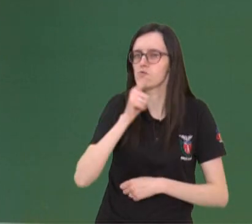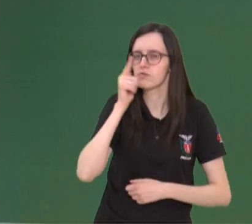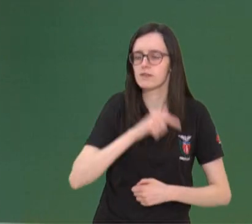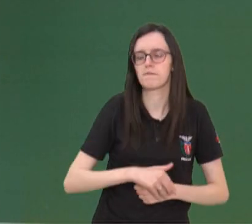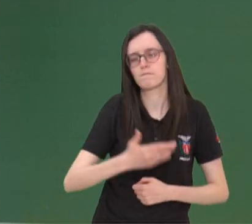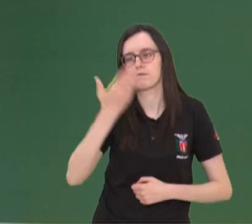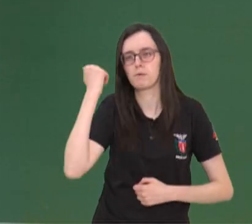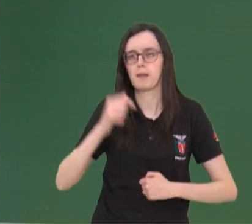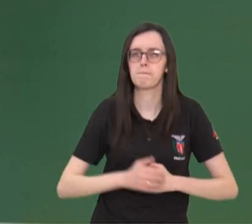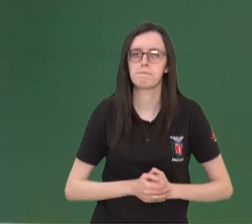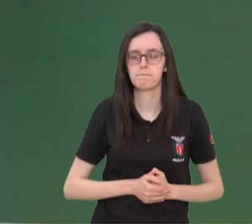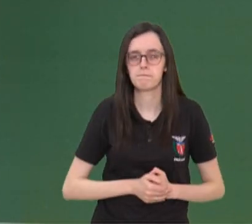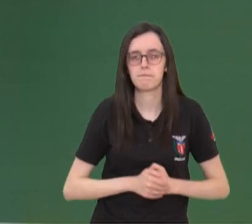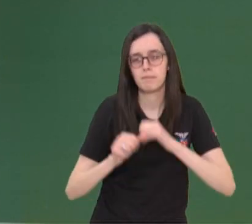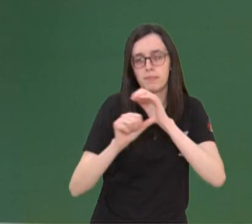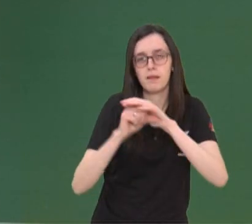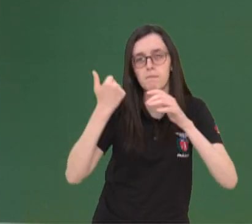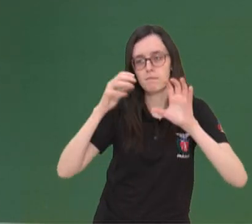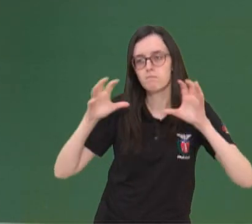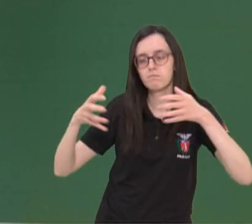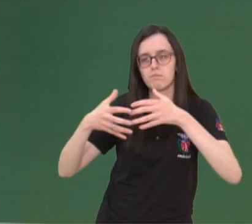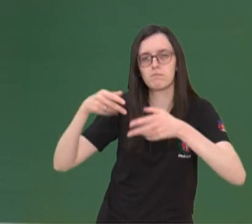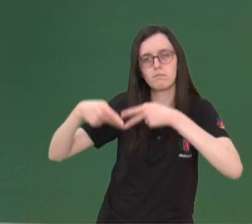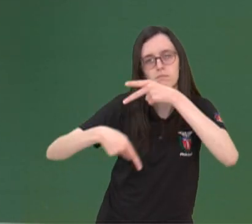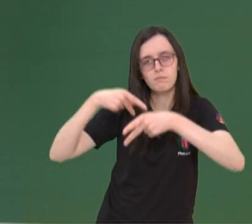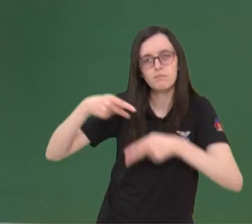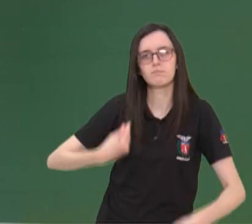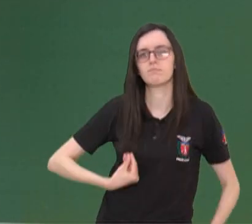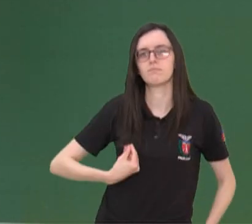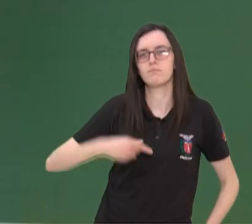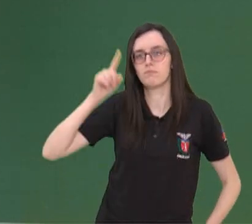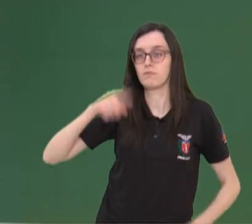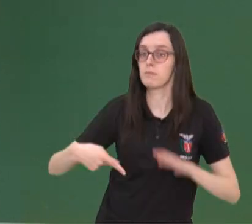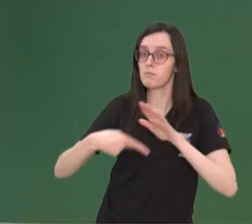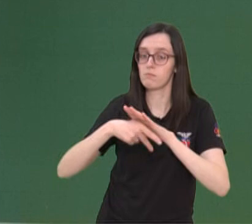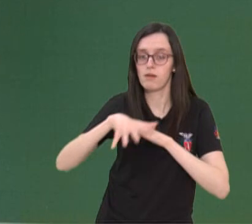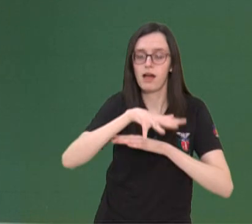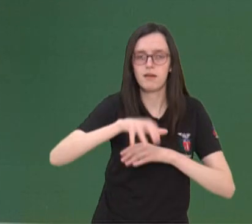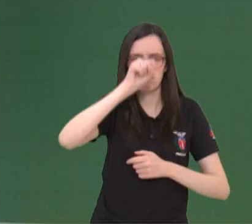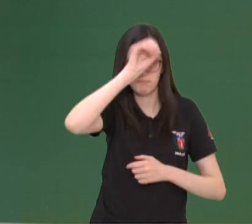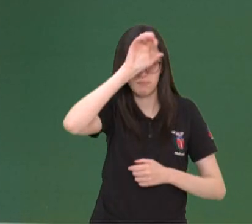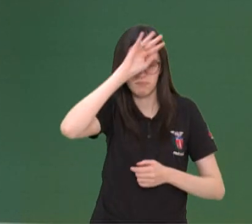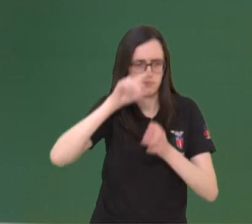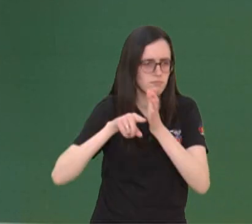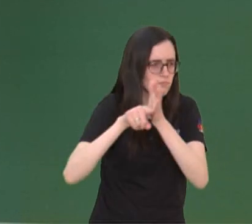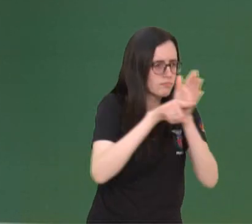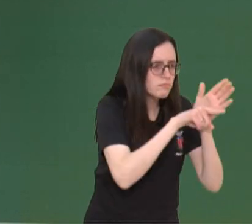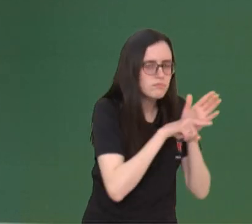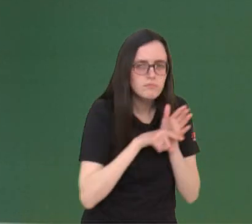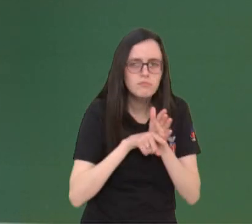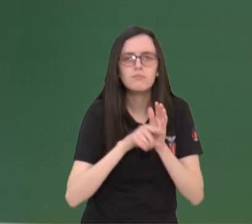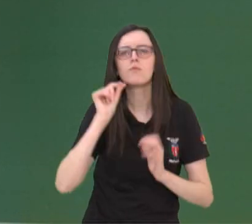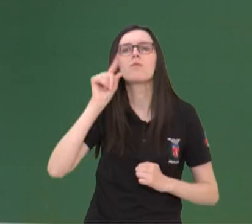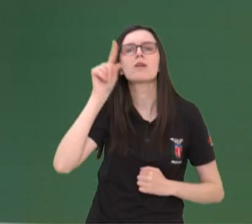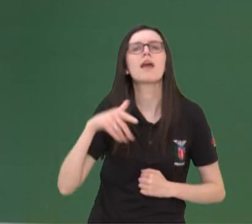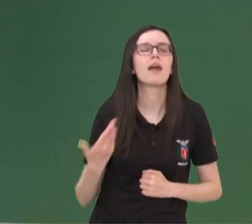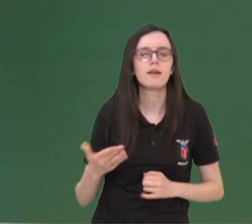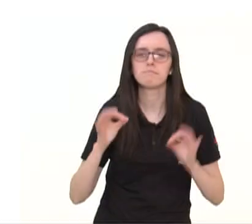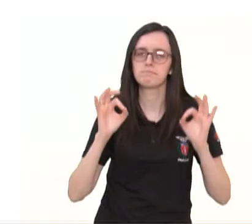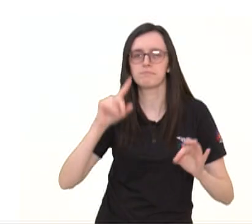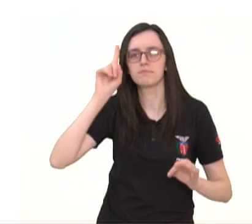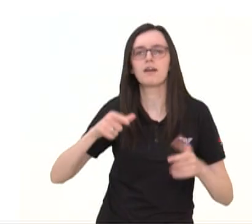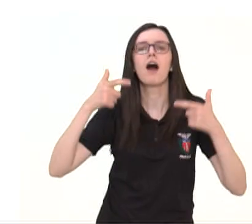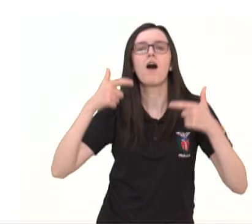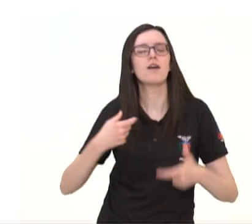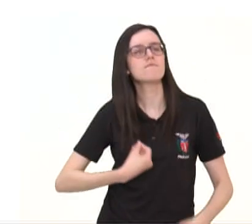lá. Então, os primeiros habitantes, segundo a arqueologia, né, foi, com certeza, no